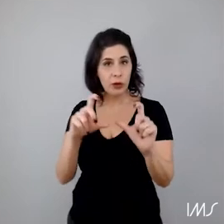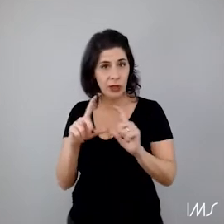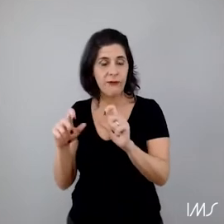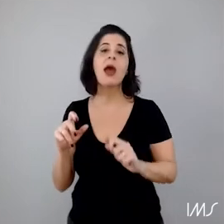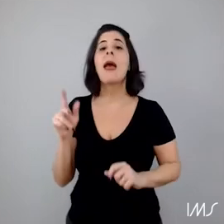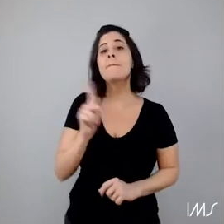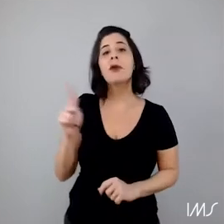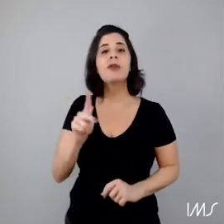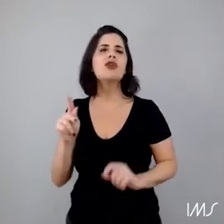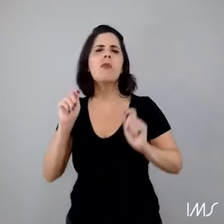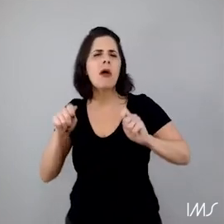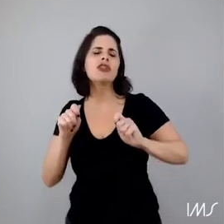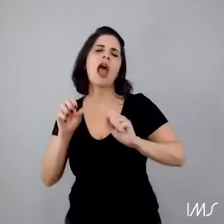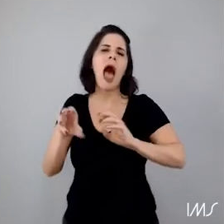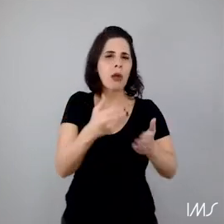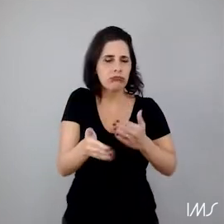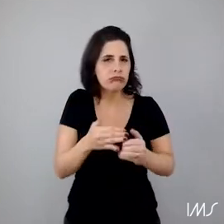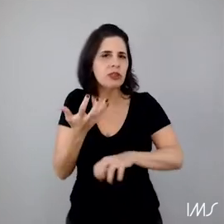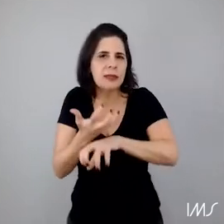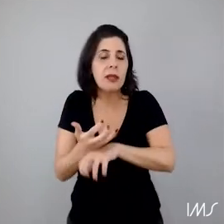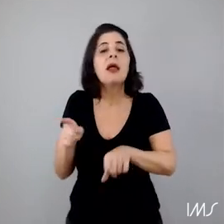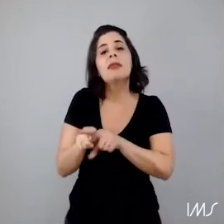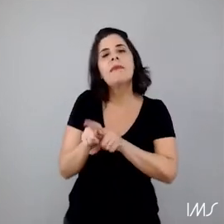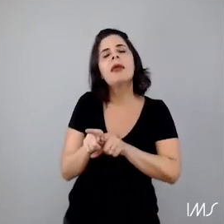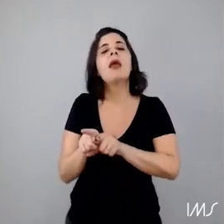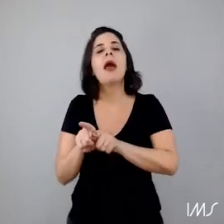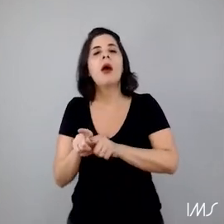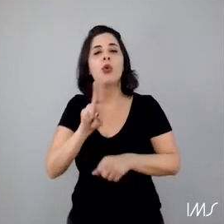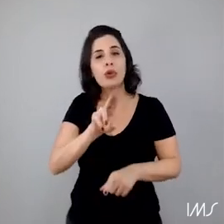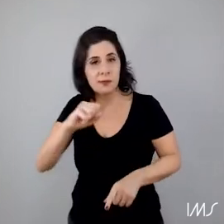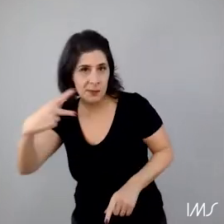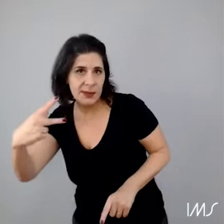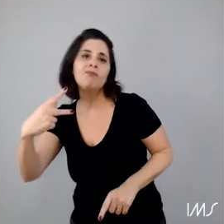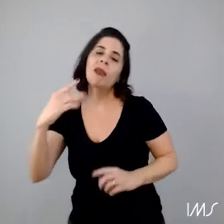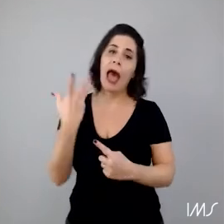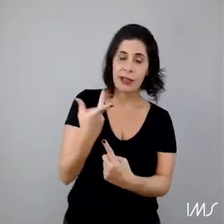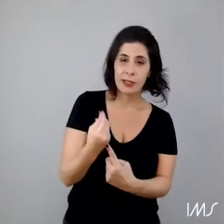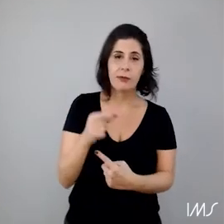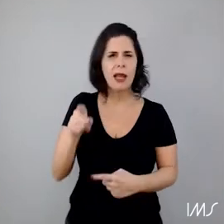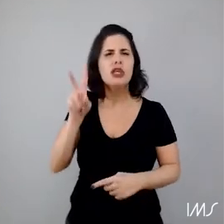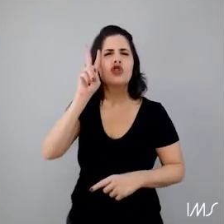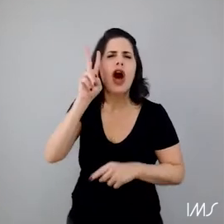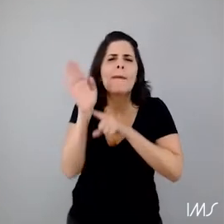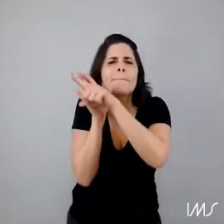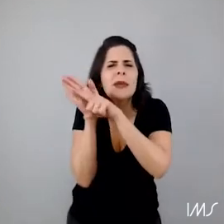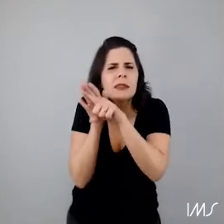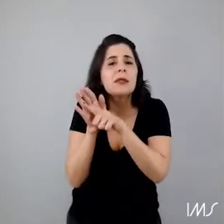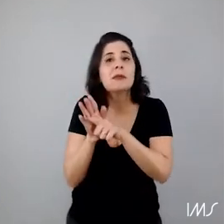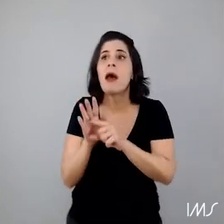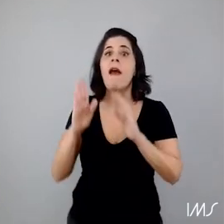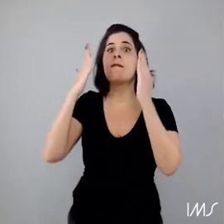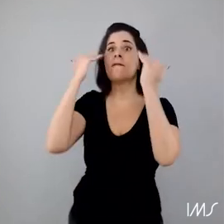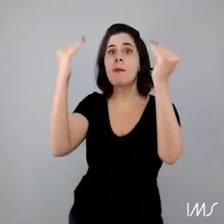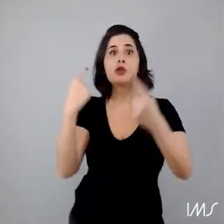professor livre-docente e titular da Escola de Comunicação e Artes da Universidade de São Paulo. Como historiador, ele é conhecido por seu empenho